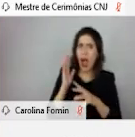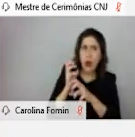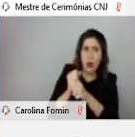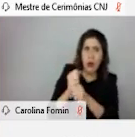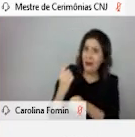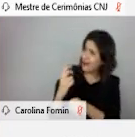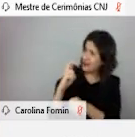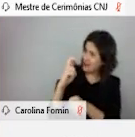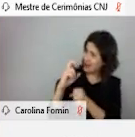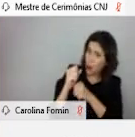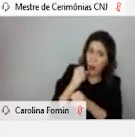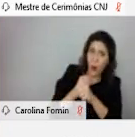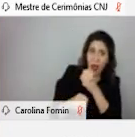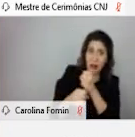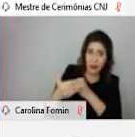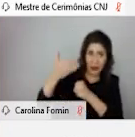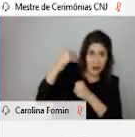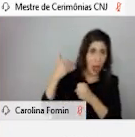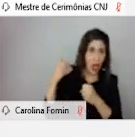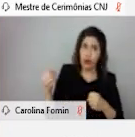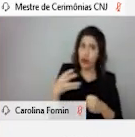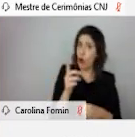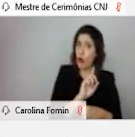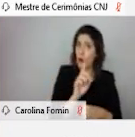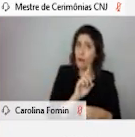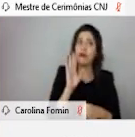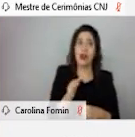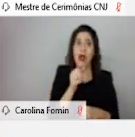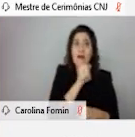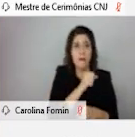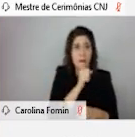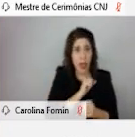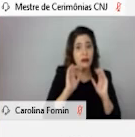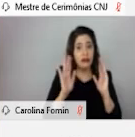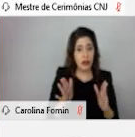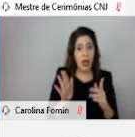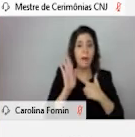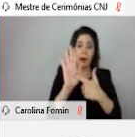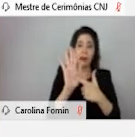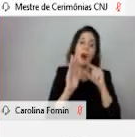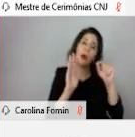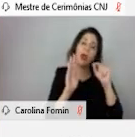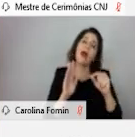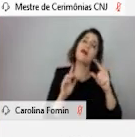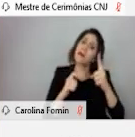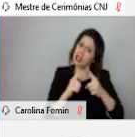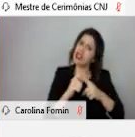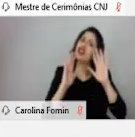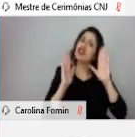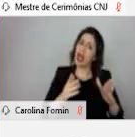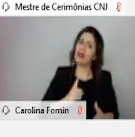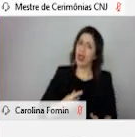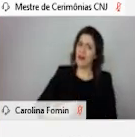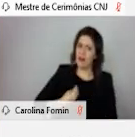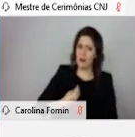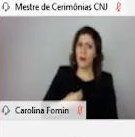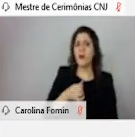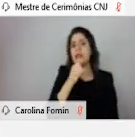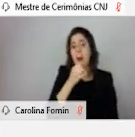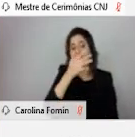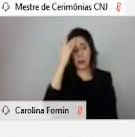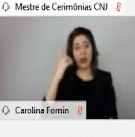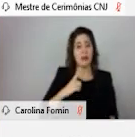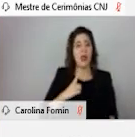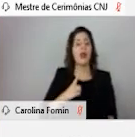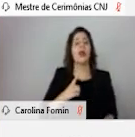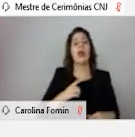Não são coisas novas, são coisas antigas, só para dizer e frisar que essa medicina já acontece. Isso aqui é um exemplo de um paciente que tem uma doença degenerativa